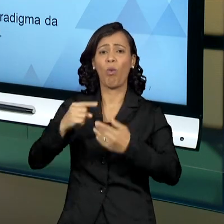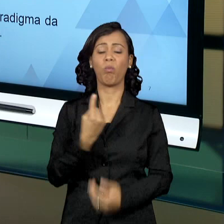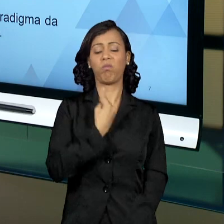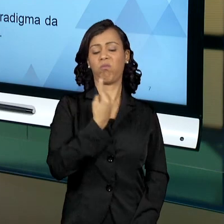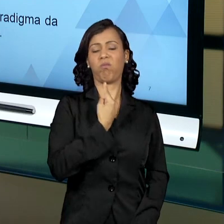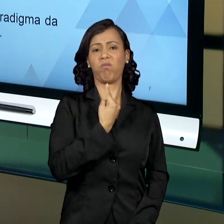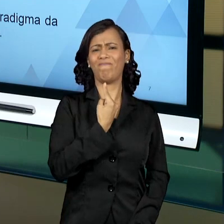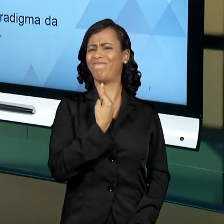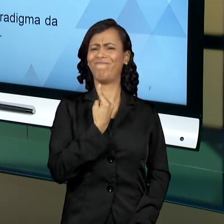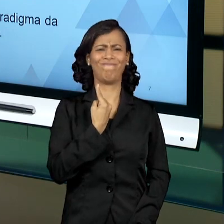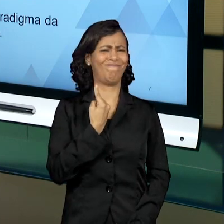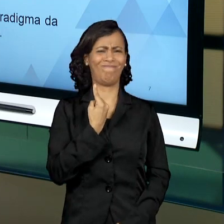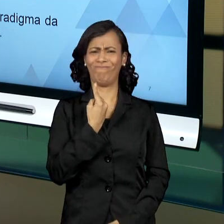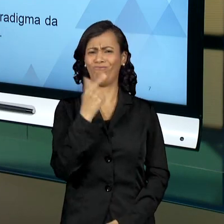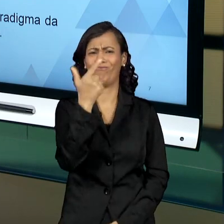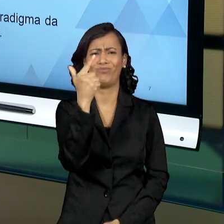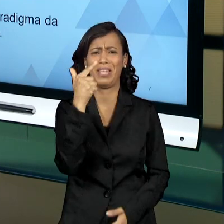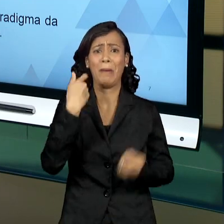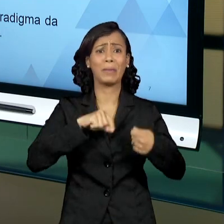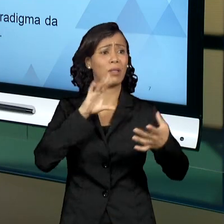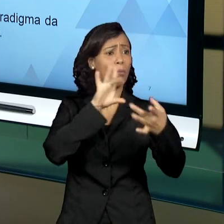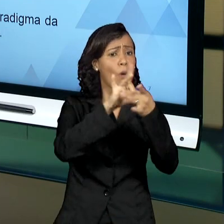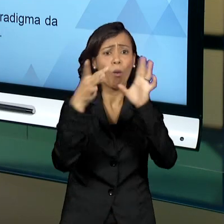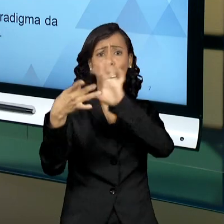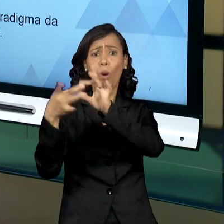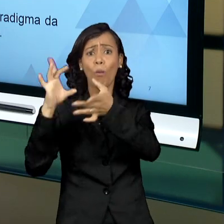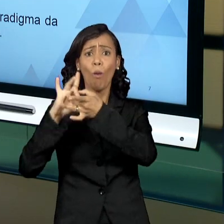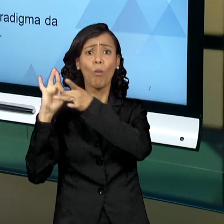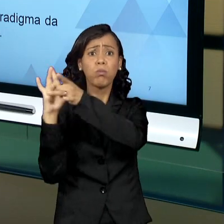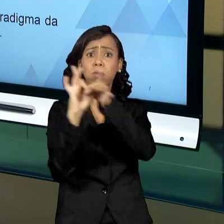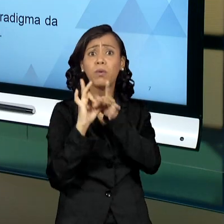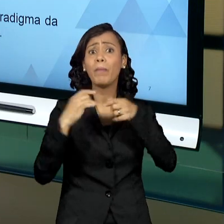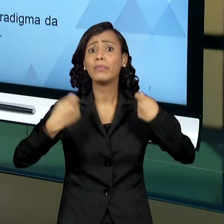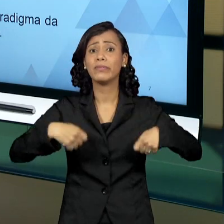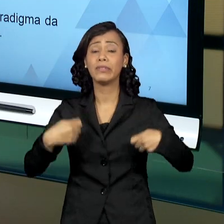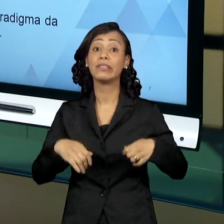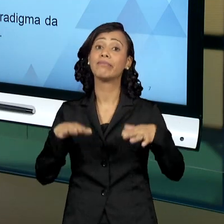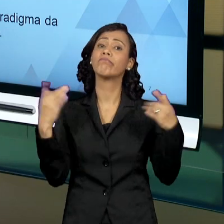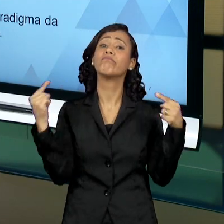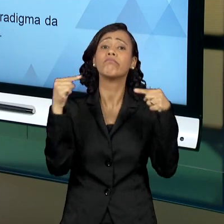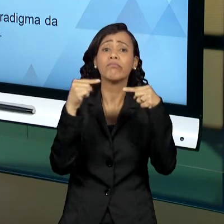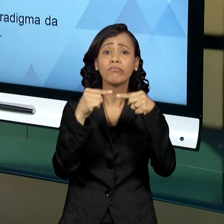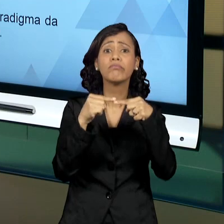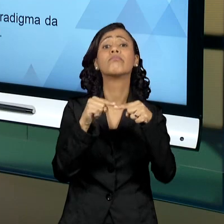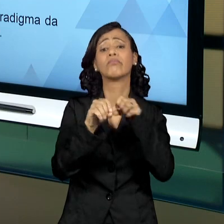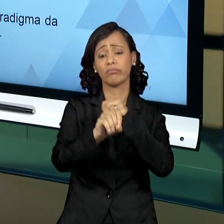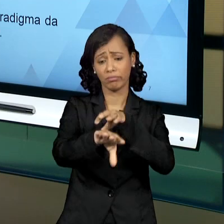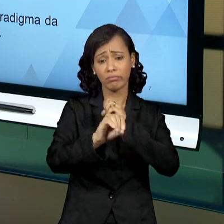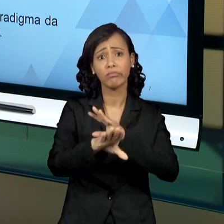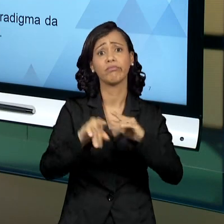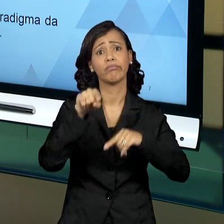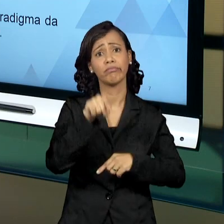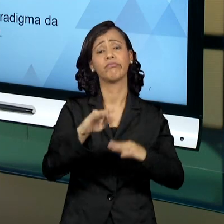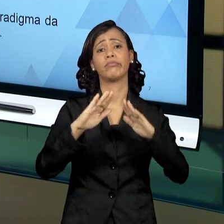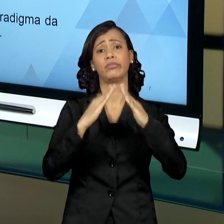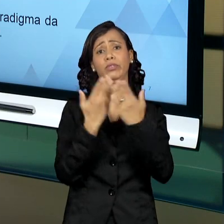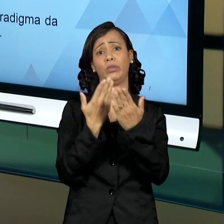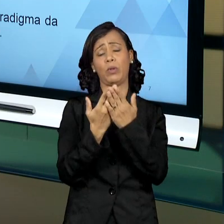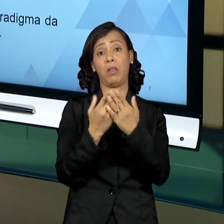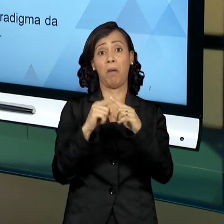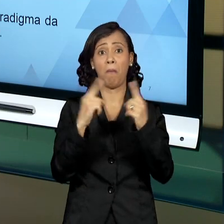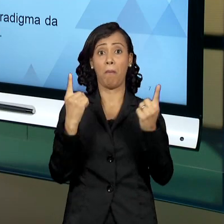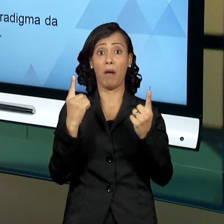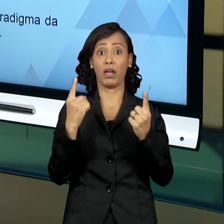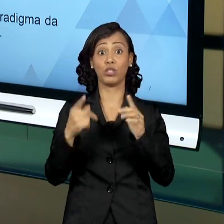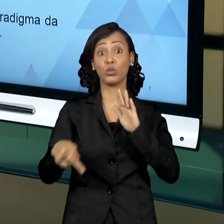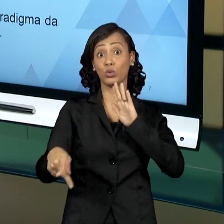de colaboração. Eu penso que a escola, a educação, ela não vai ser a redentora também de